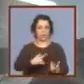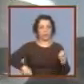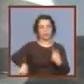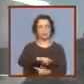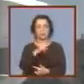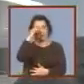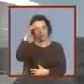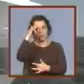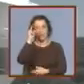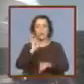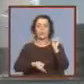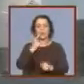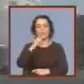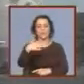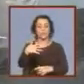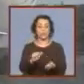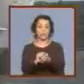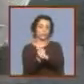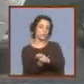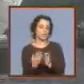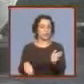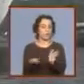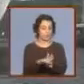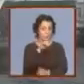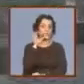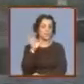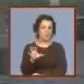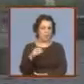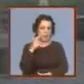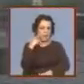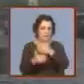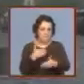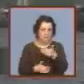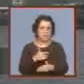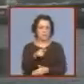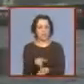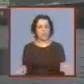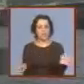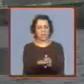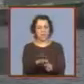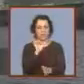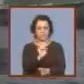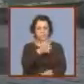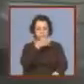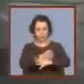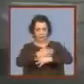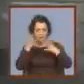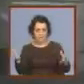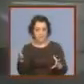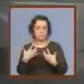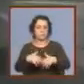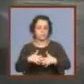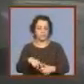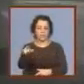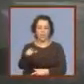empasse quanto à reestruturação do porto faialense com o avanço ou não do Caixe destinado aos navios de Cruzeiro